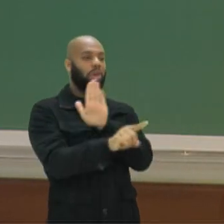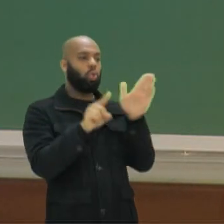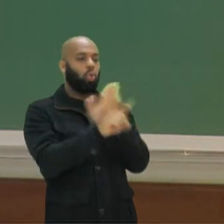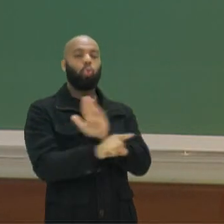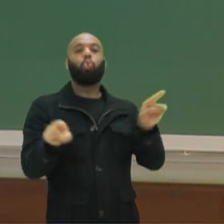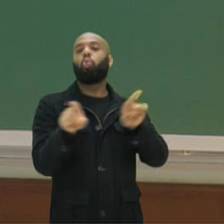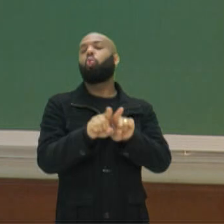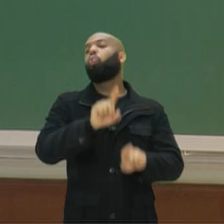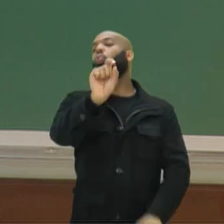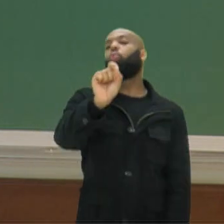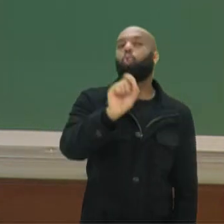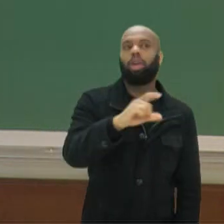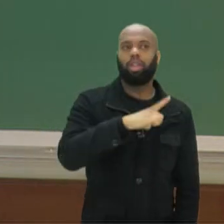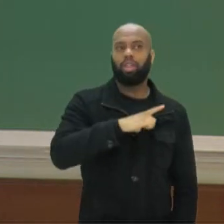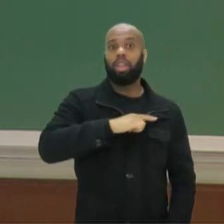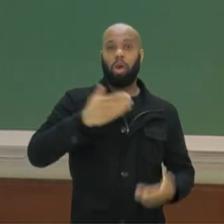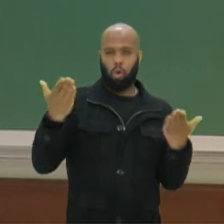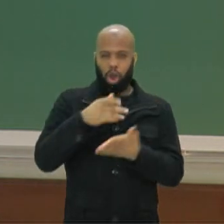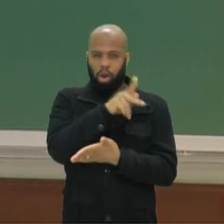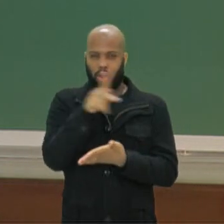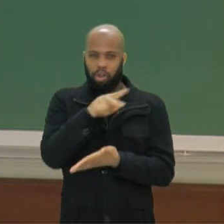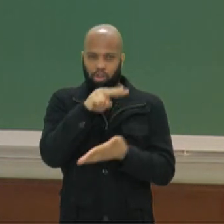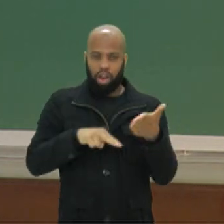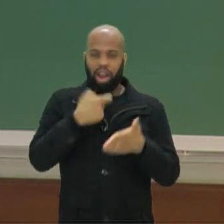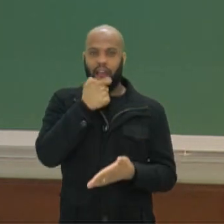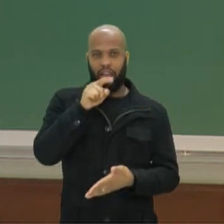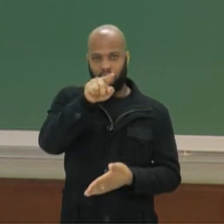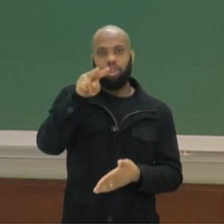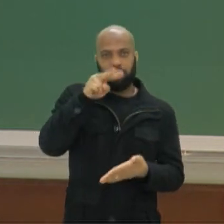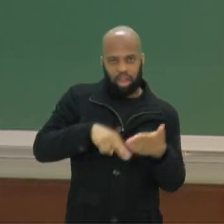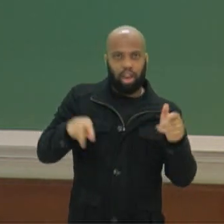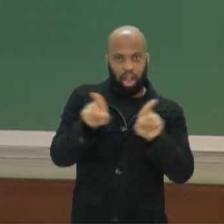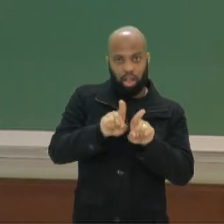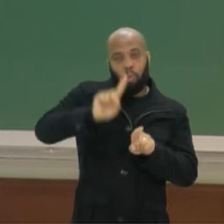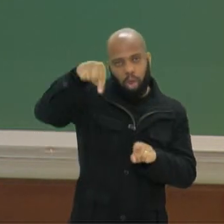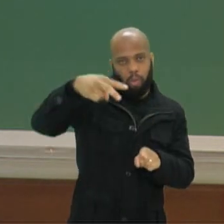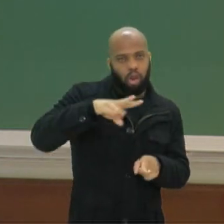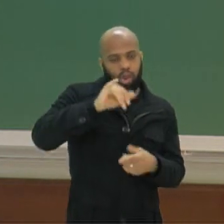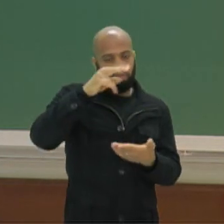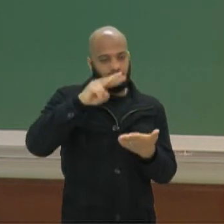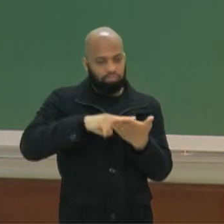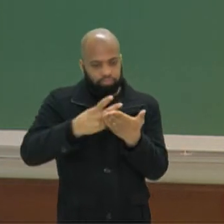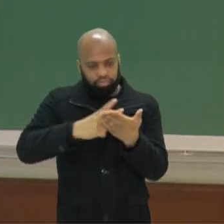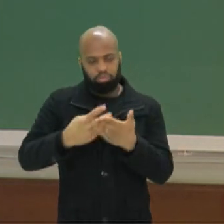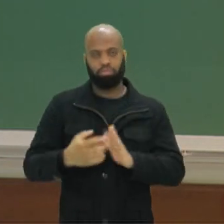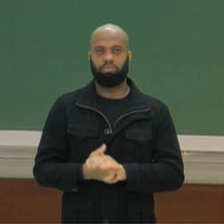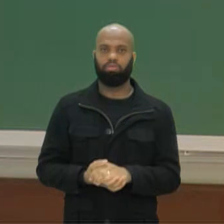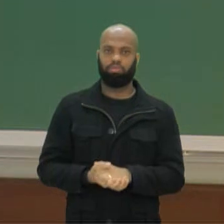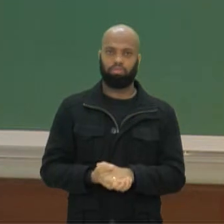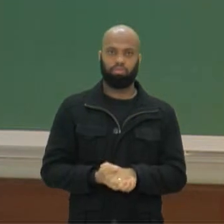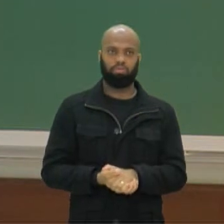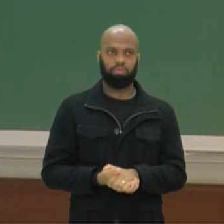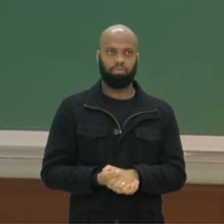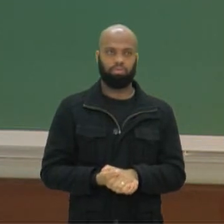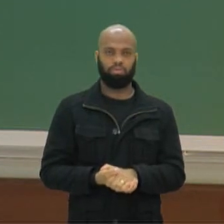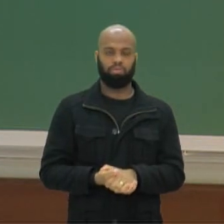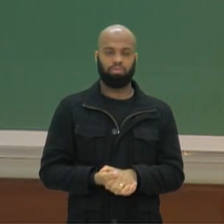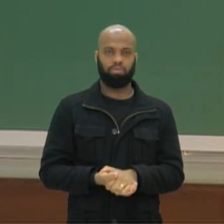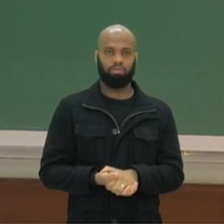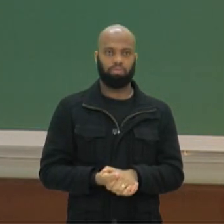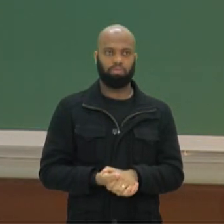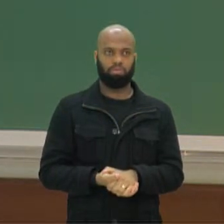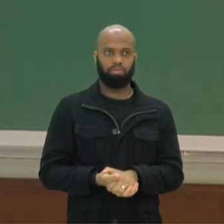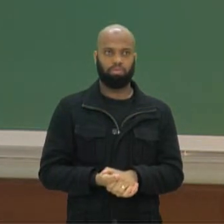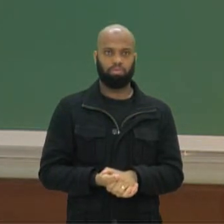aqui diz assim: to refer to a situation that happened at a definite time in